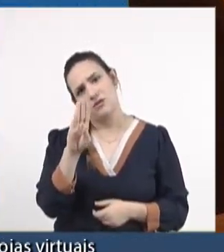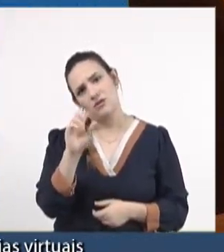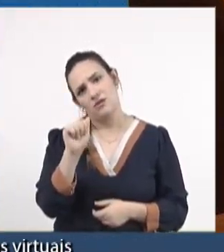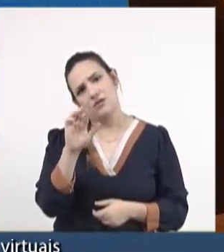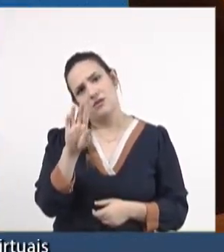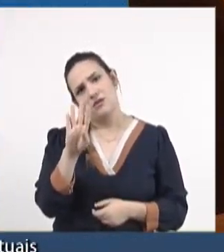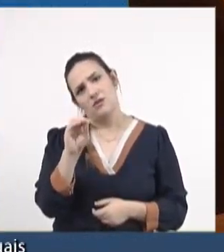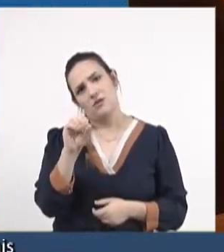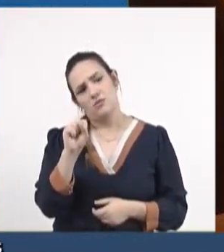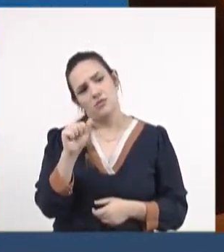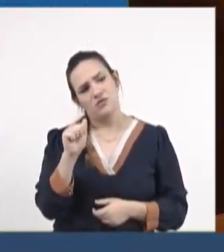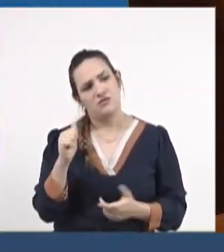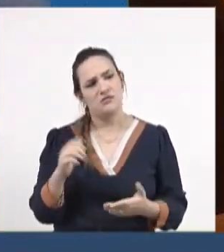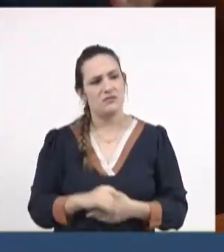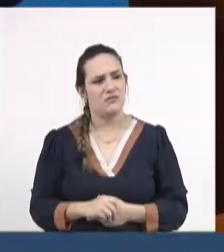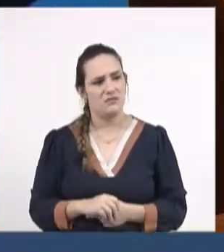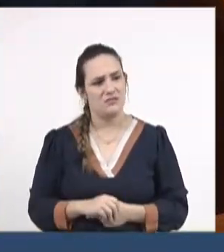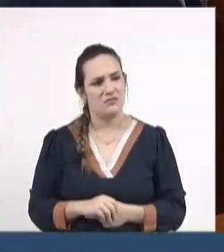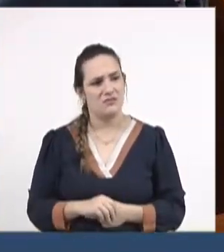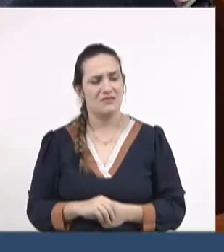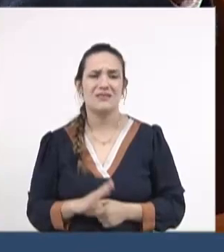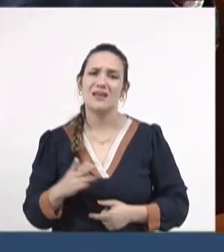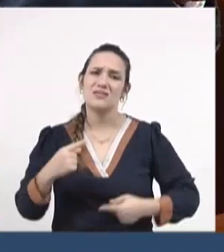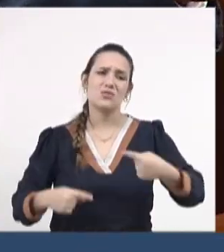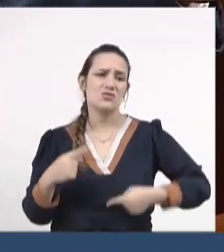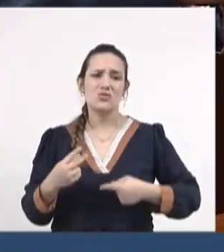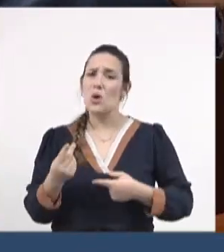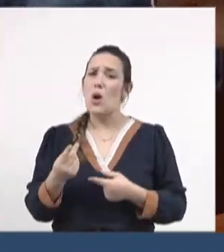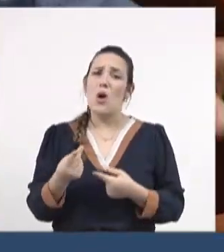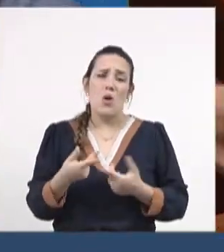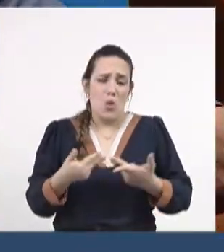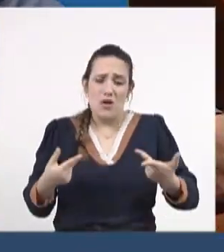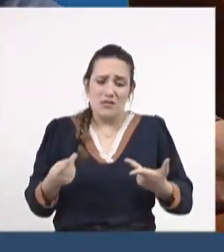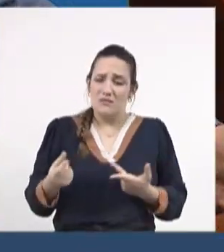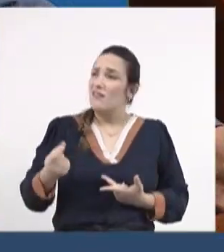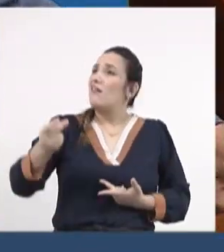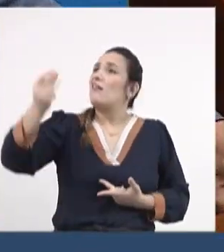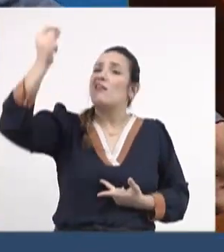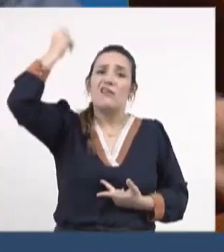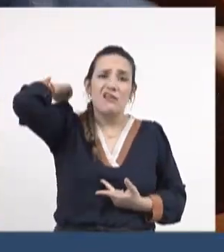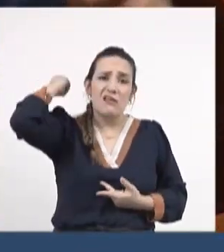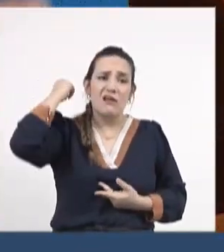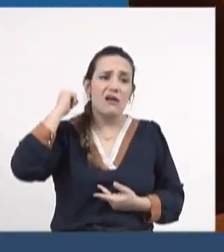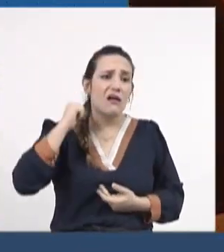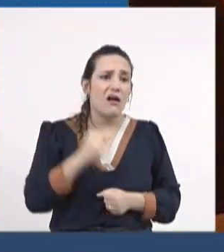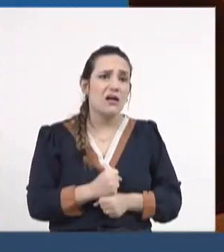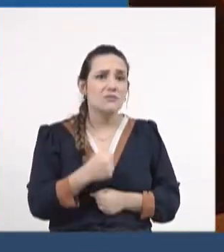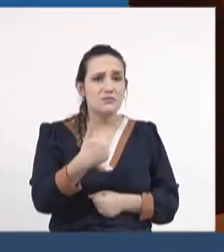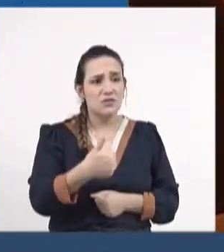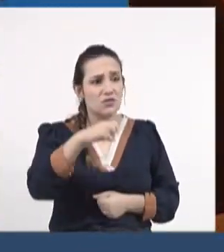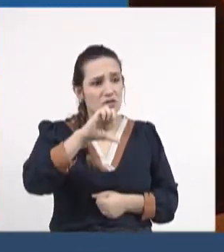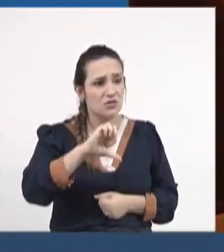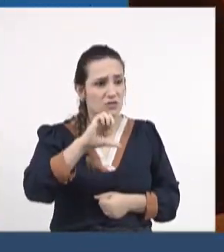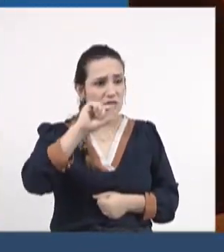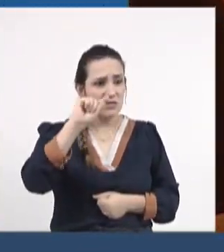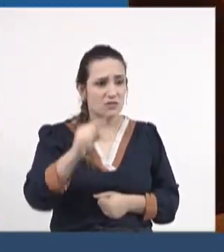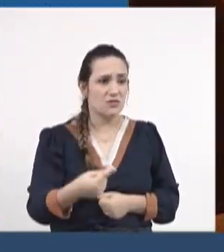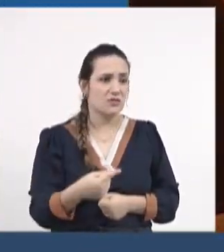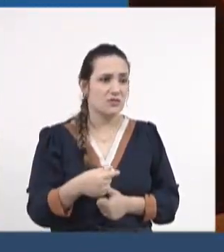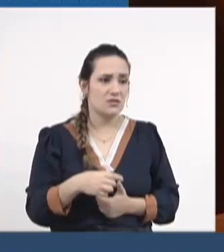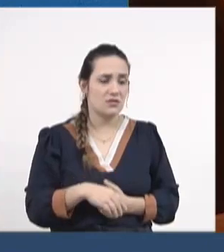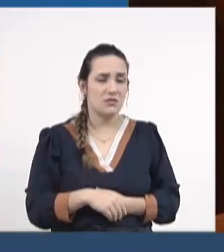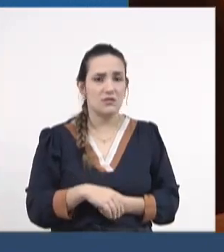se discutindo umas coisas de mais de século. De 1902, nós estamos